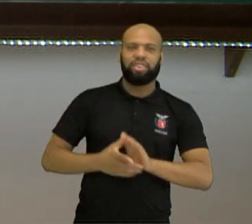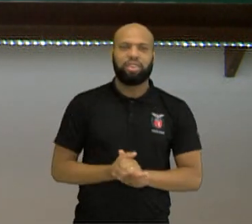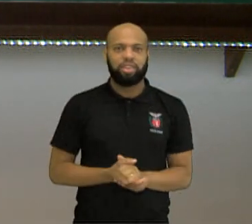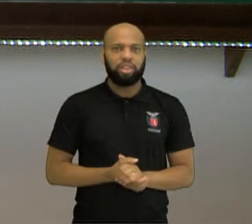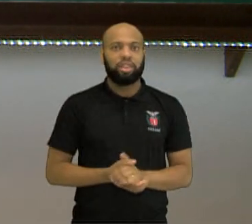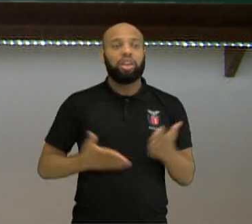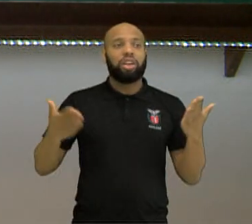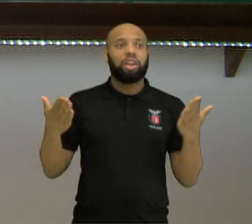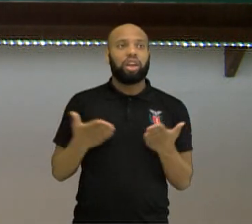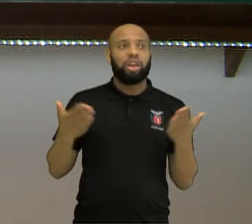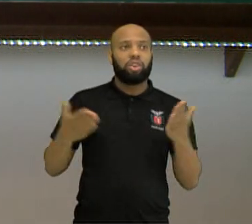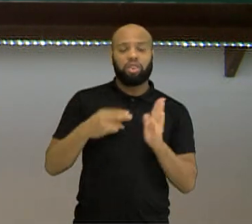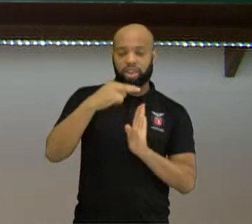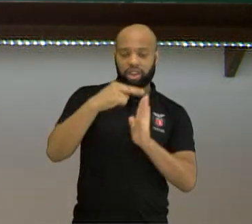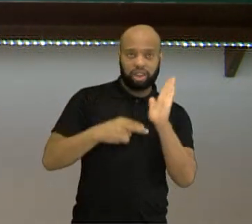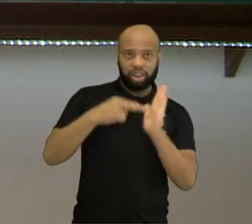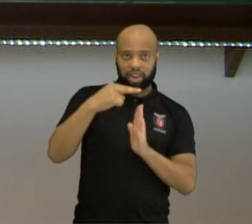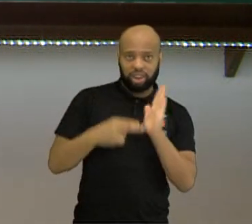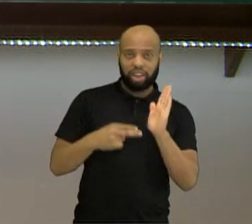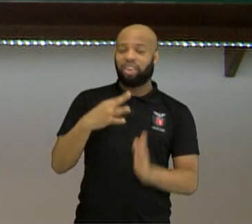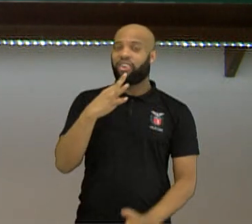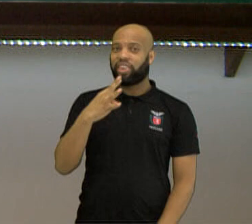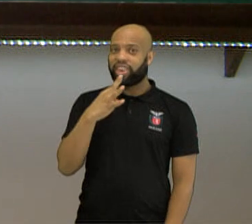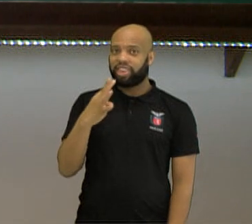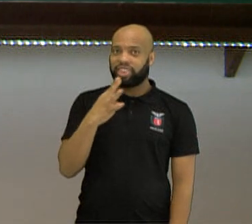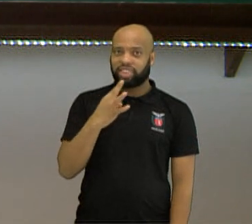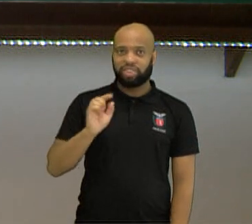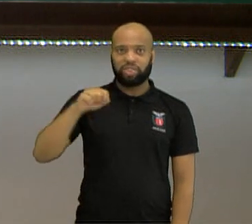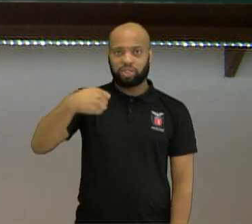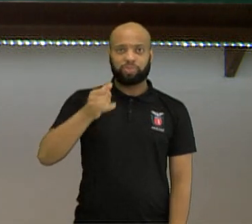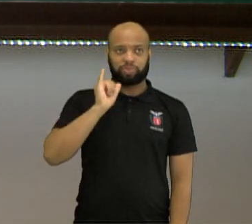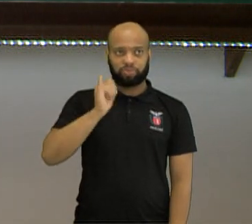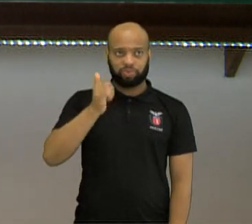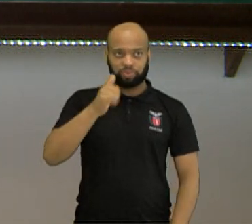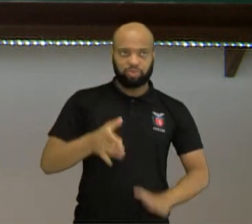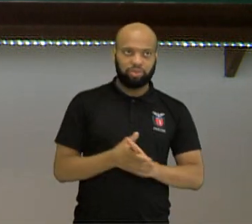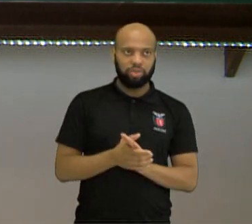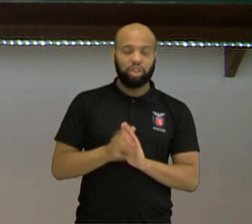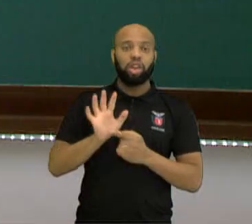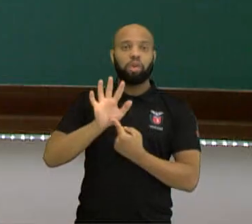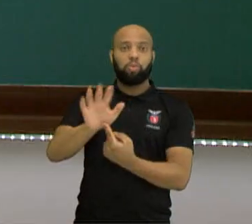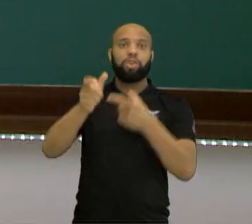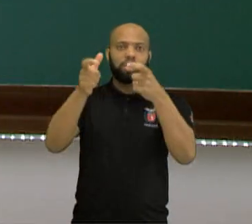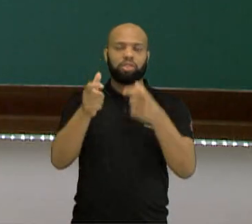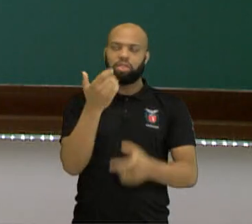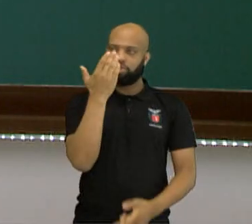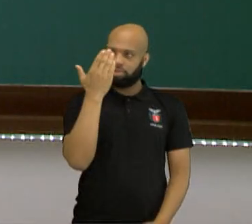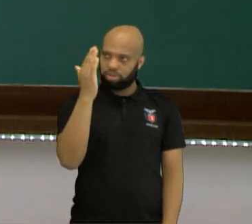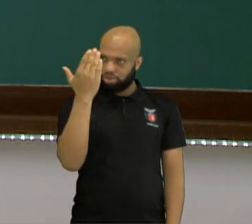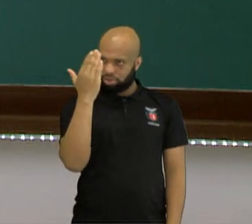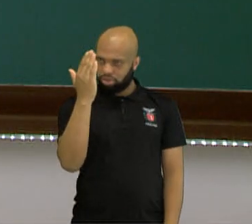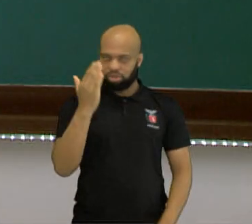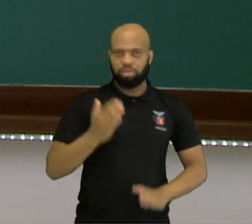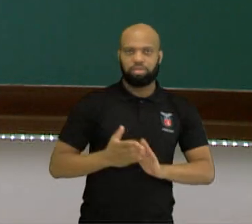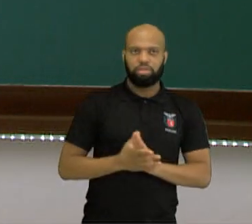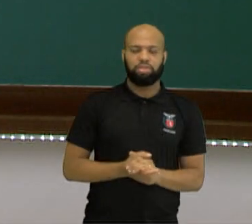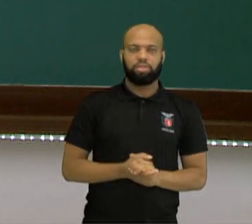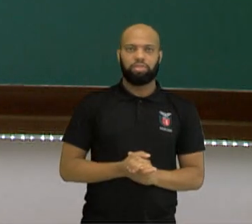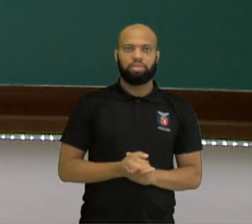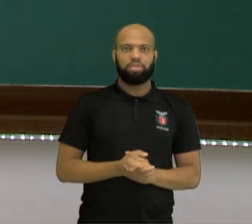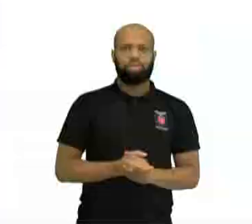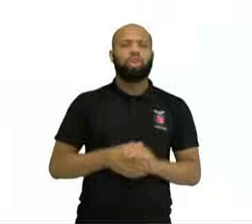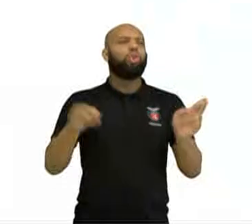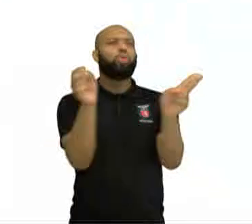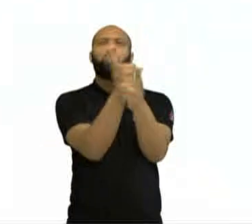Vamos ler, ouvir, conhecer o conto Revelações do Espelho. Acompanhe. O